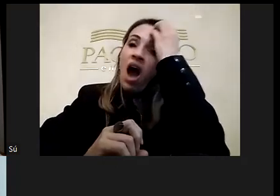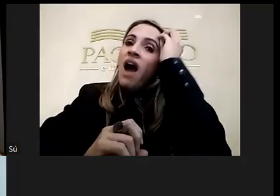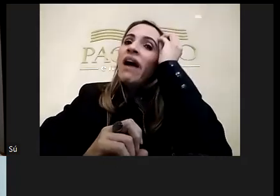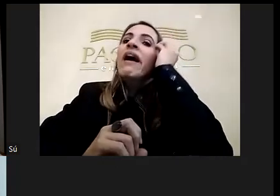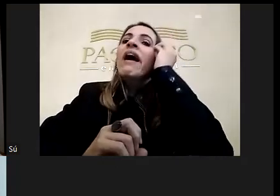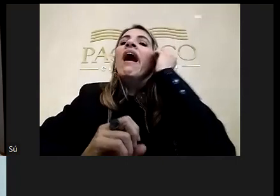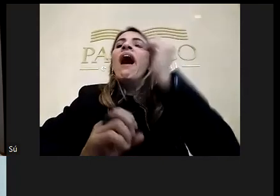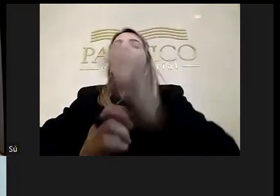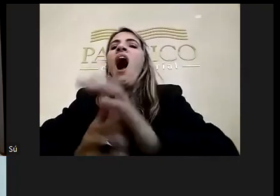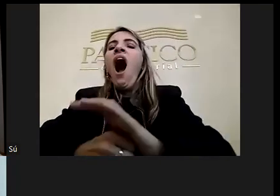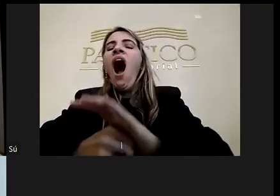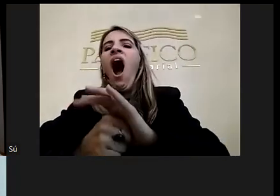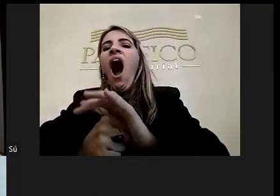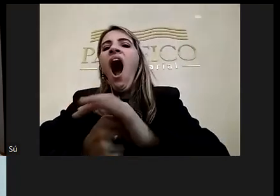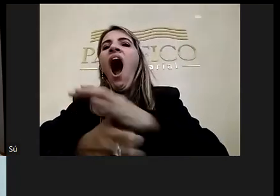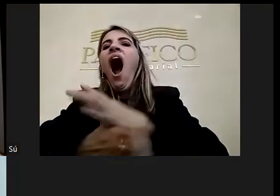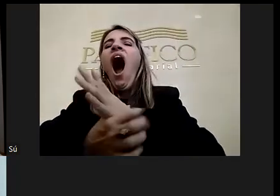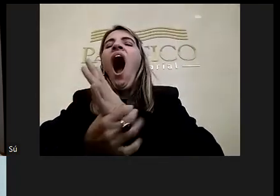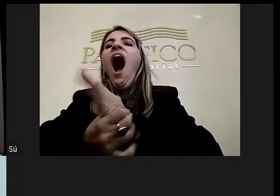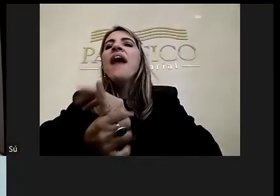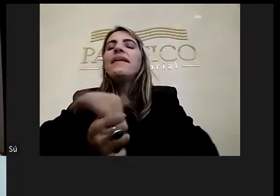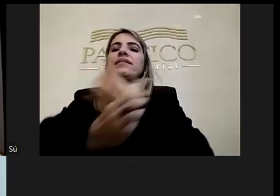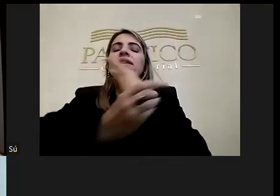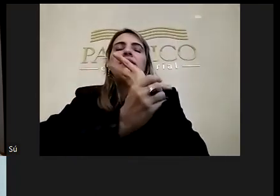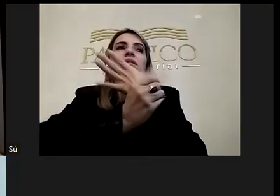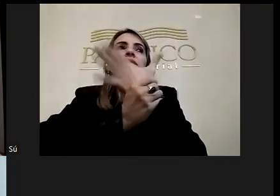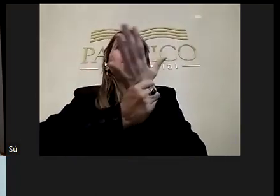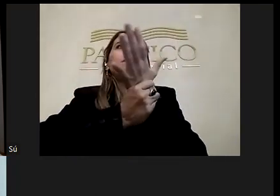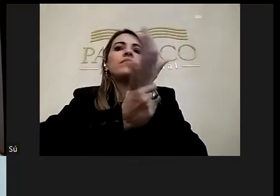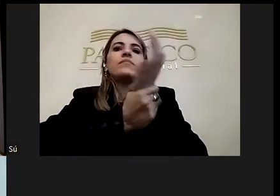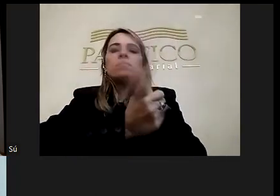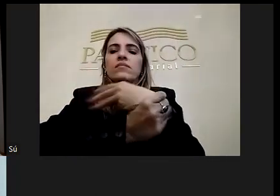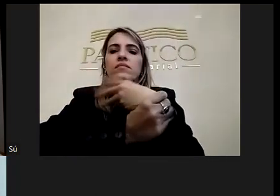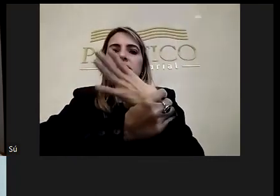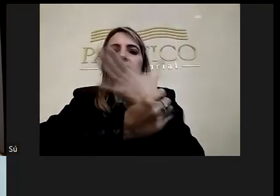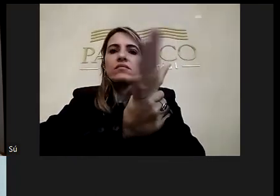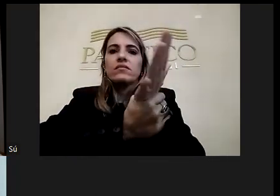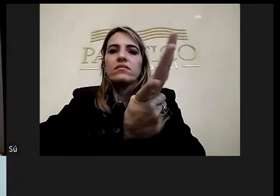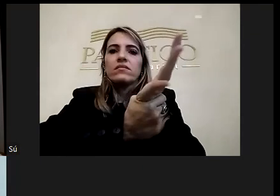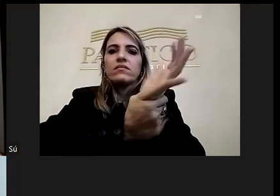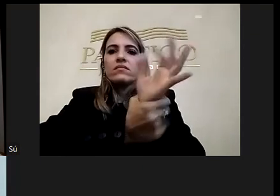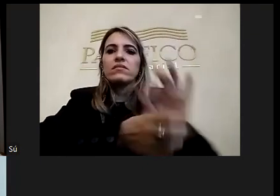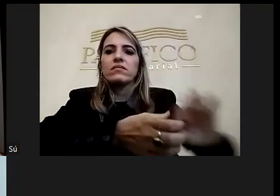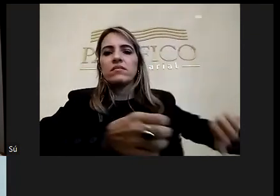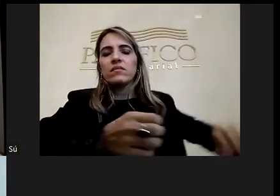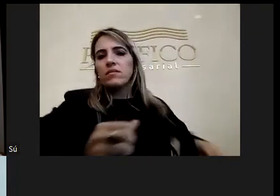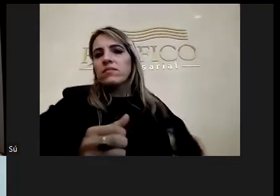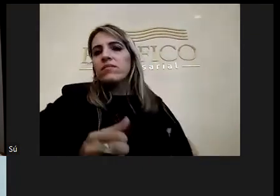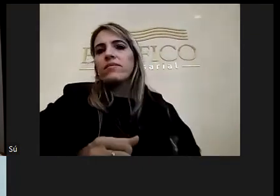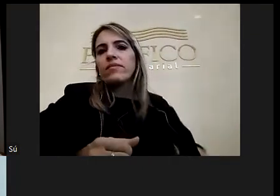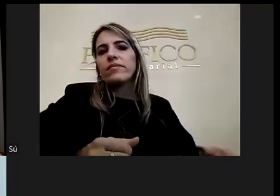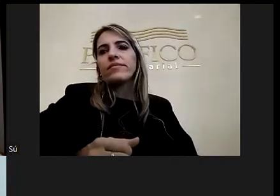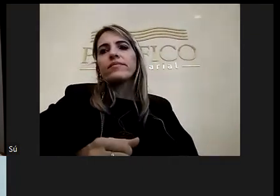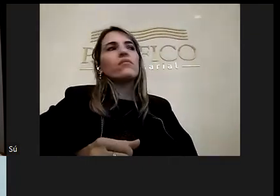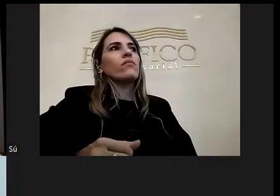uma abordagem ampla para a gente ter o entendimento, porque é uma ramificação muito grande de